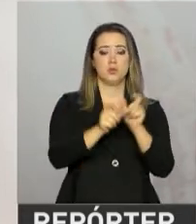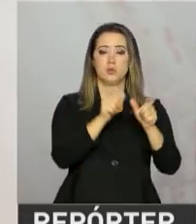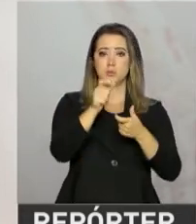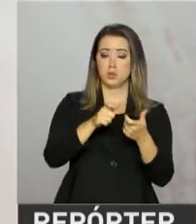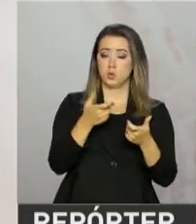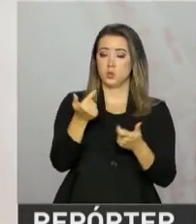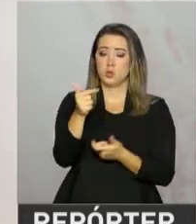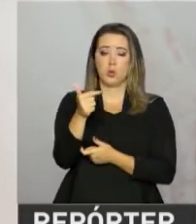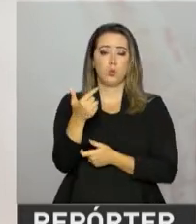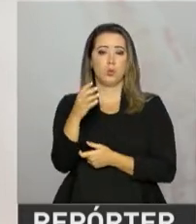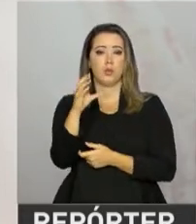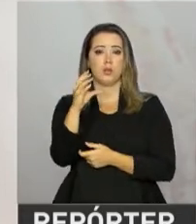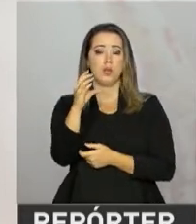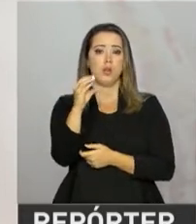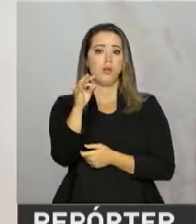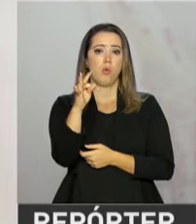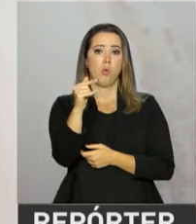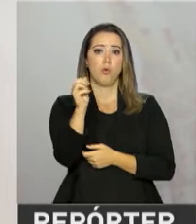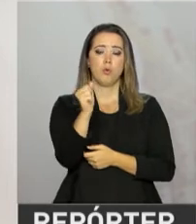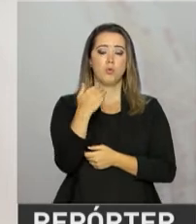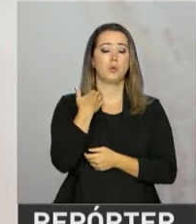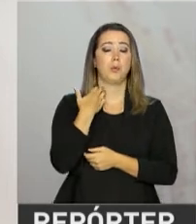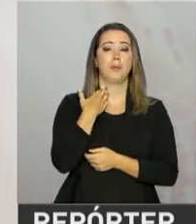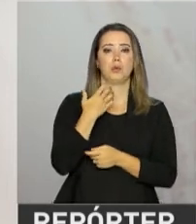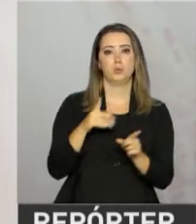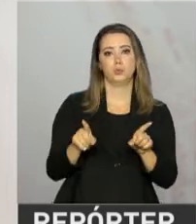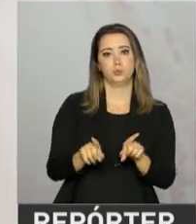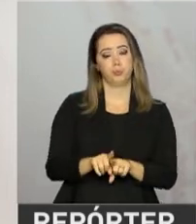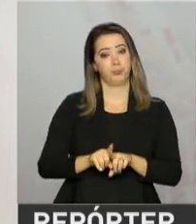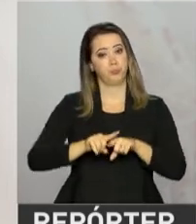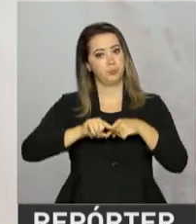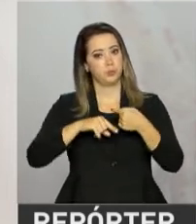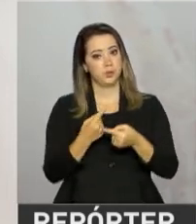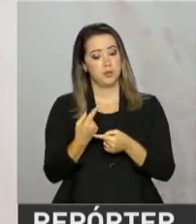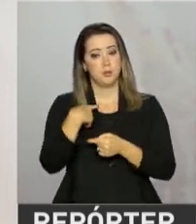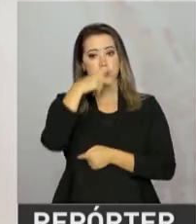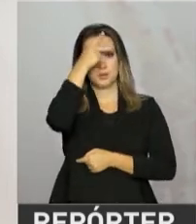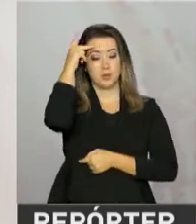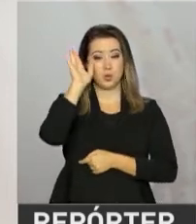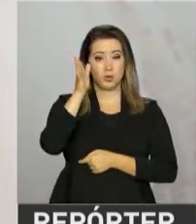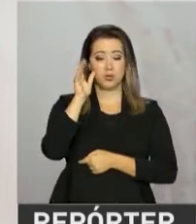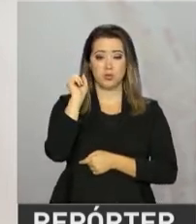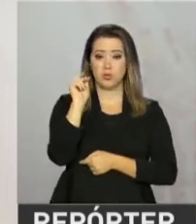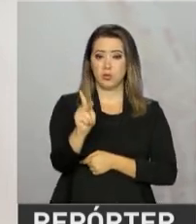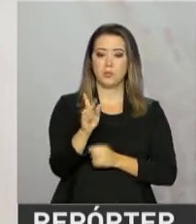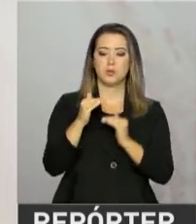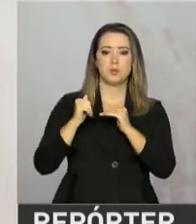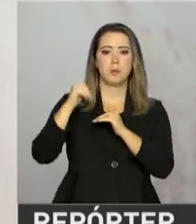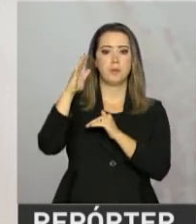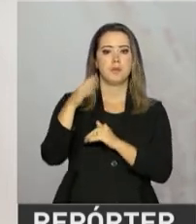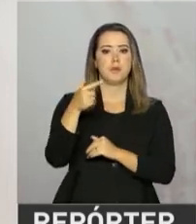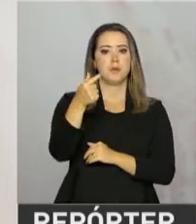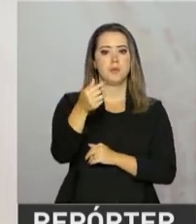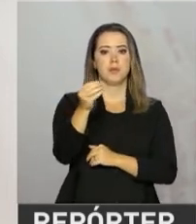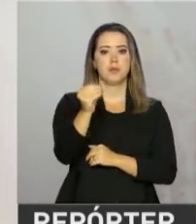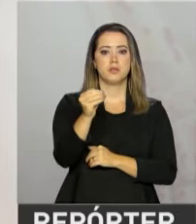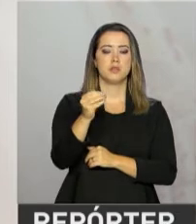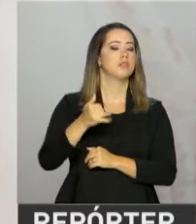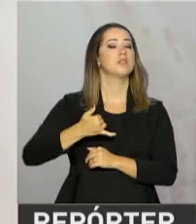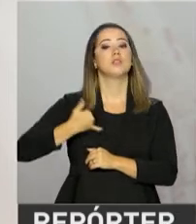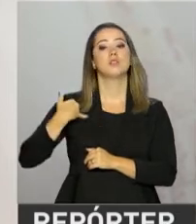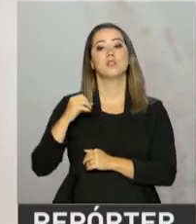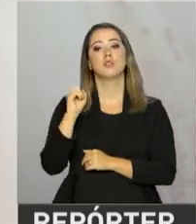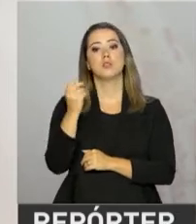para esses idosos que não têm conta nesses bancos para os aposentados pessoas com mais de 70 anos e